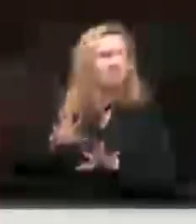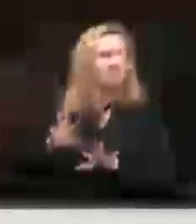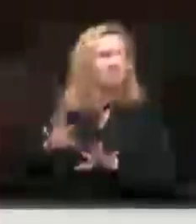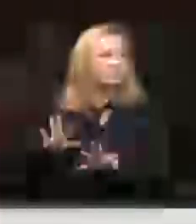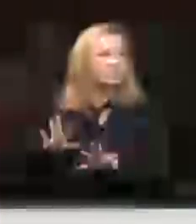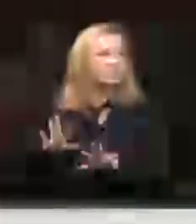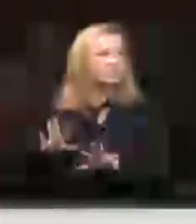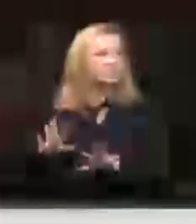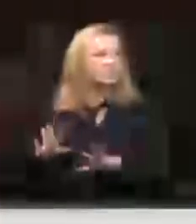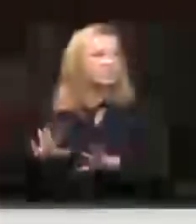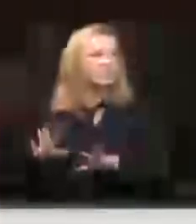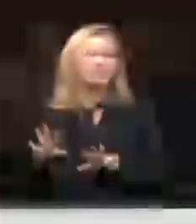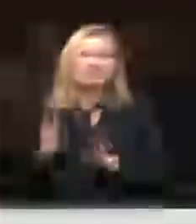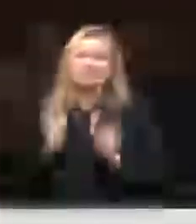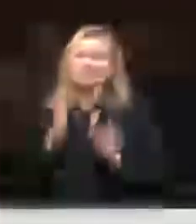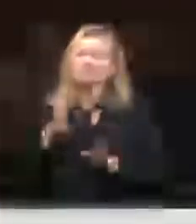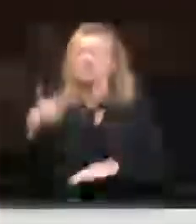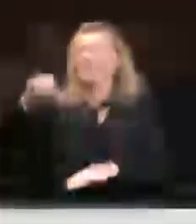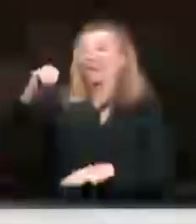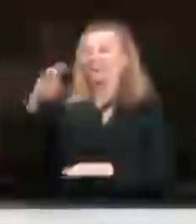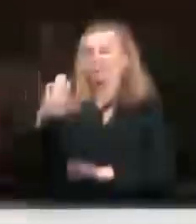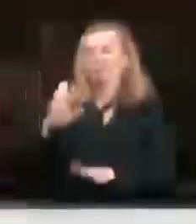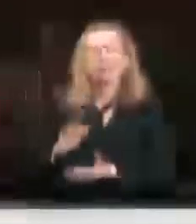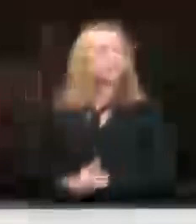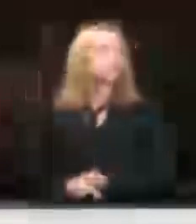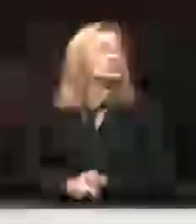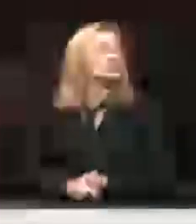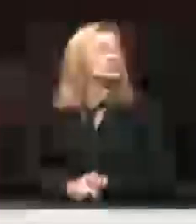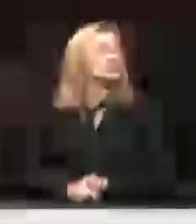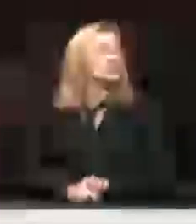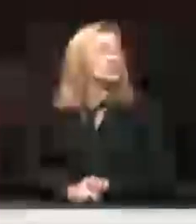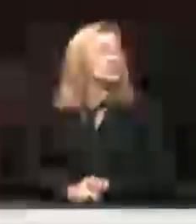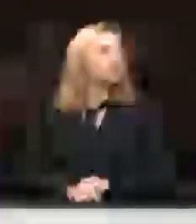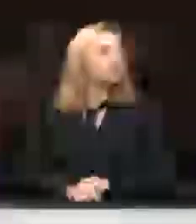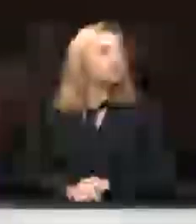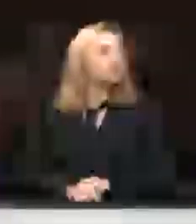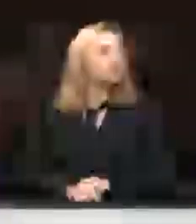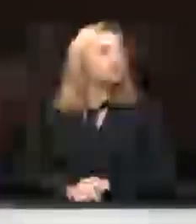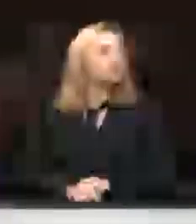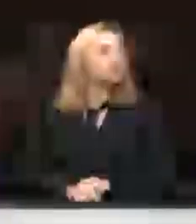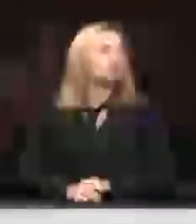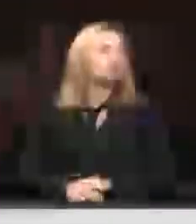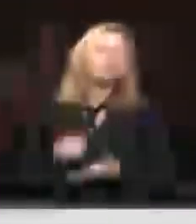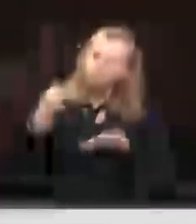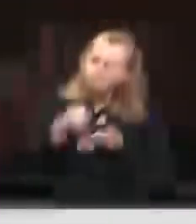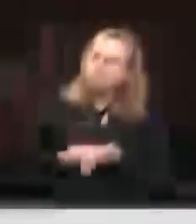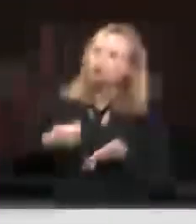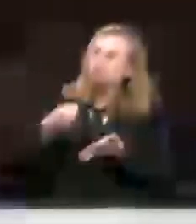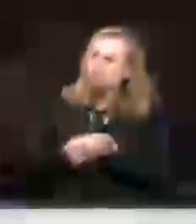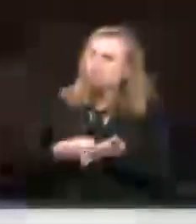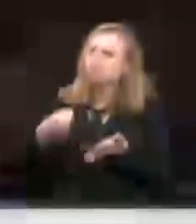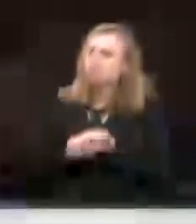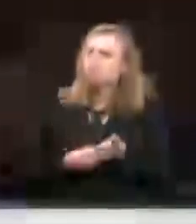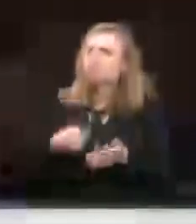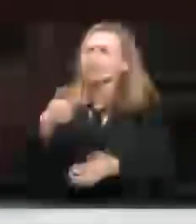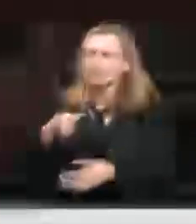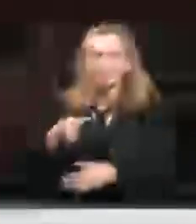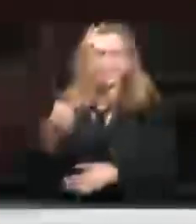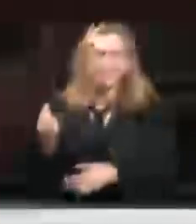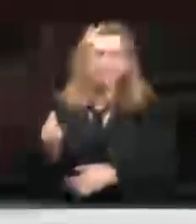determinada matéria, 10 parlamentares. Mas diria que na trincheira permanente éramos aqui 6 ou